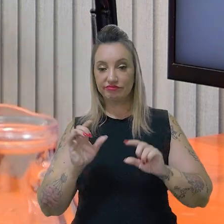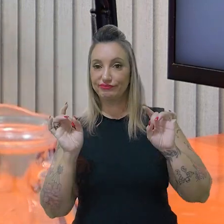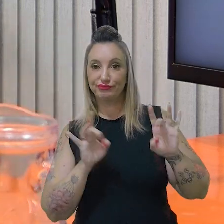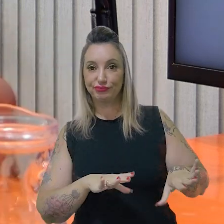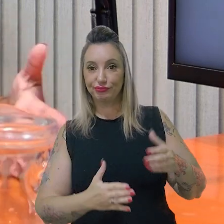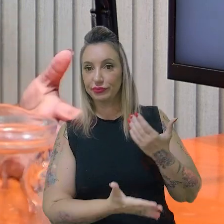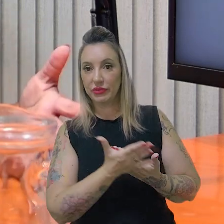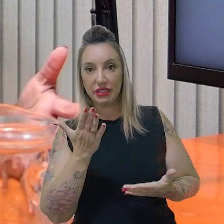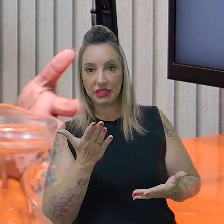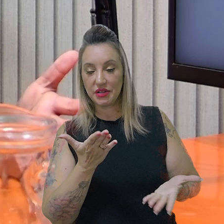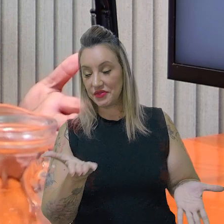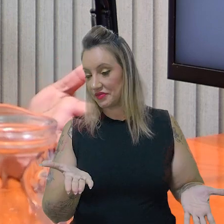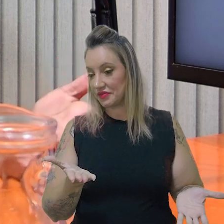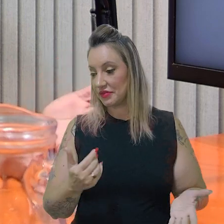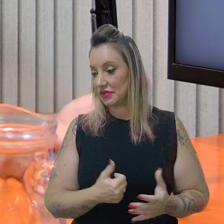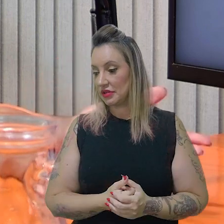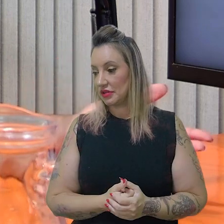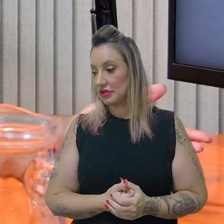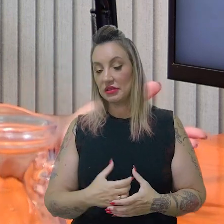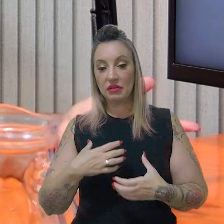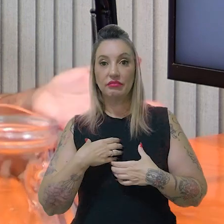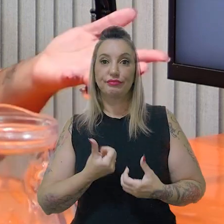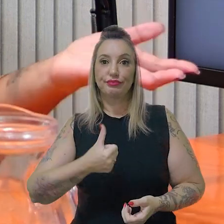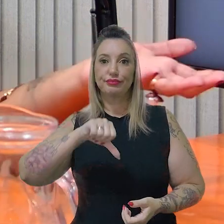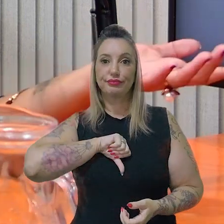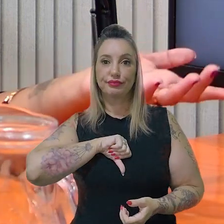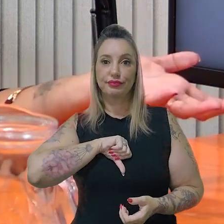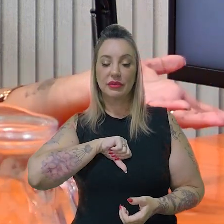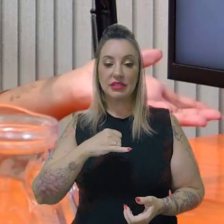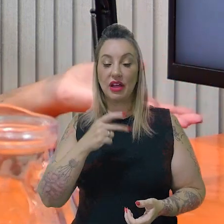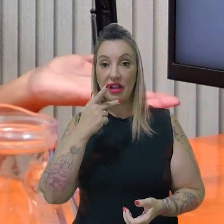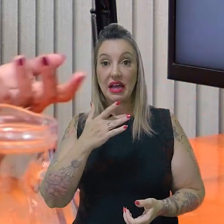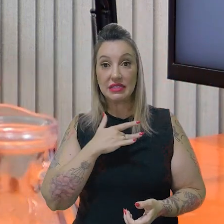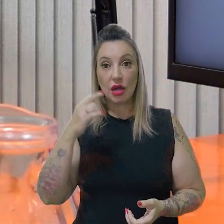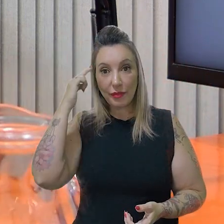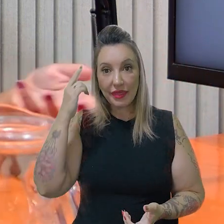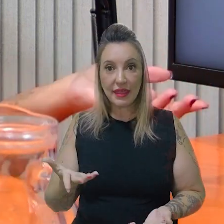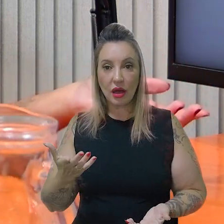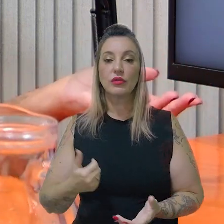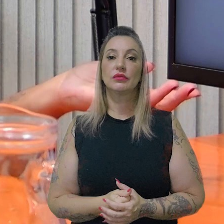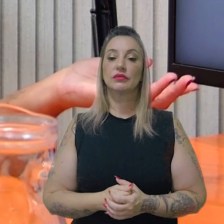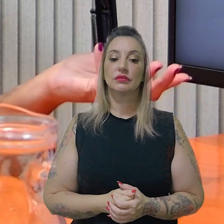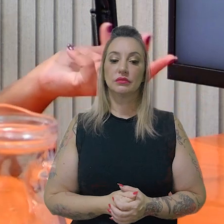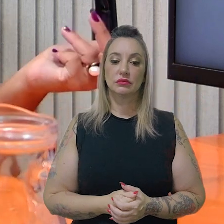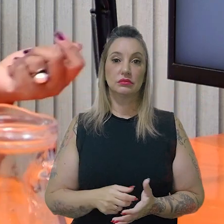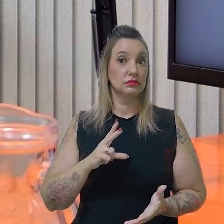assim a gente não causa uma frustração na pessoa se a gente tá falando de saúde mental aqui isso